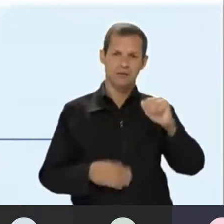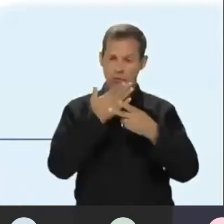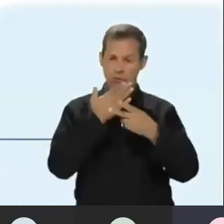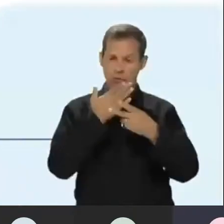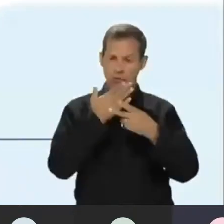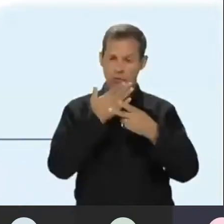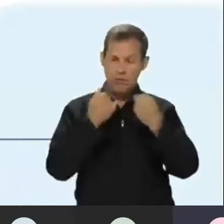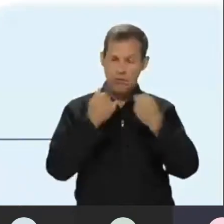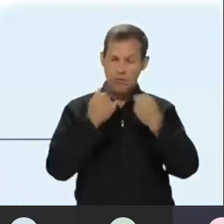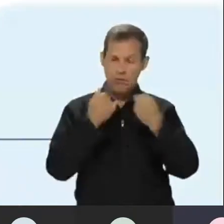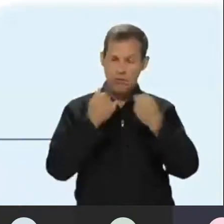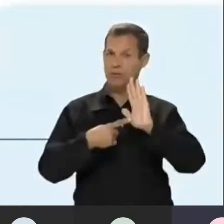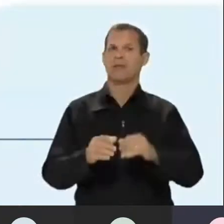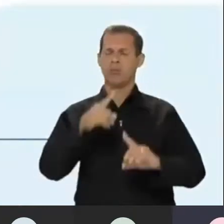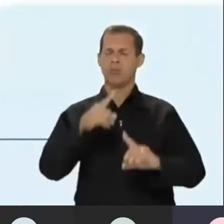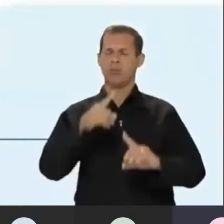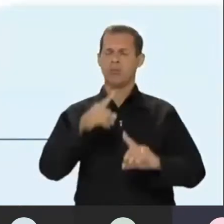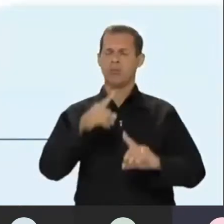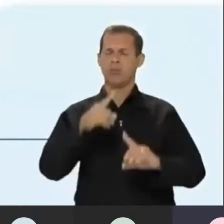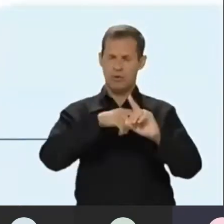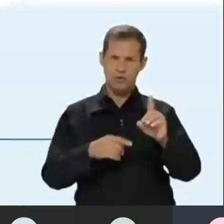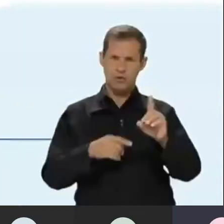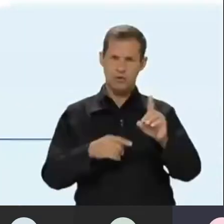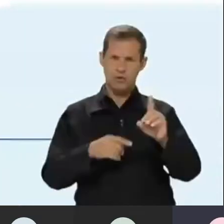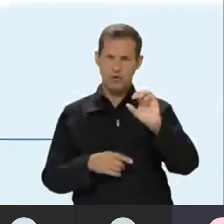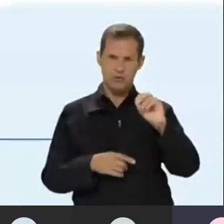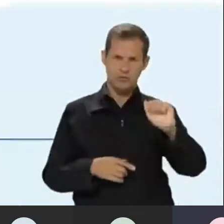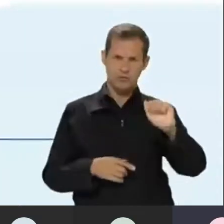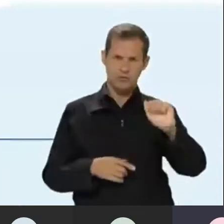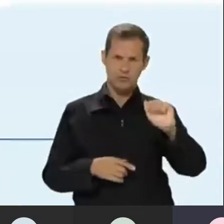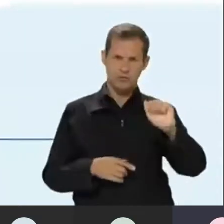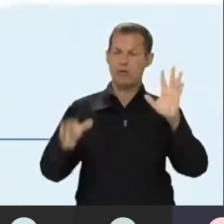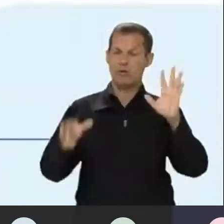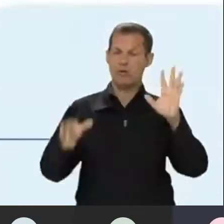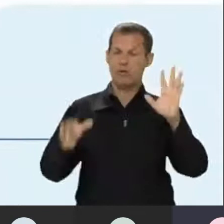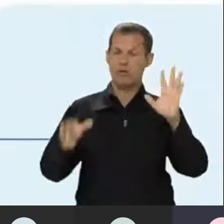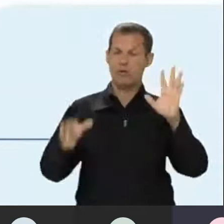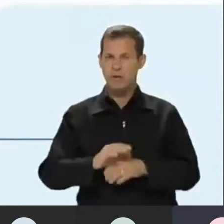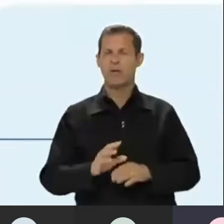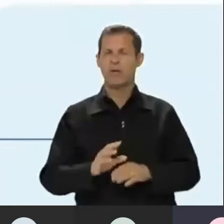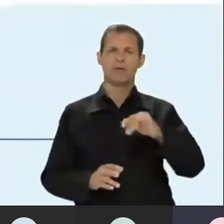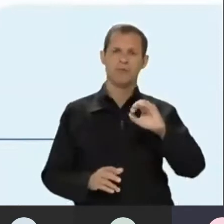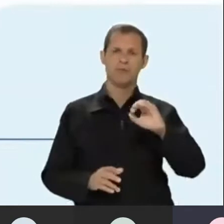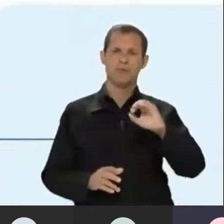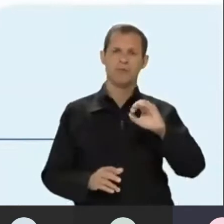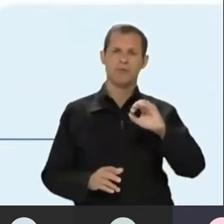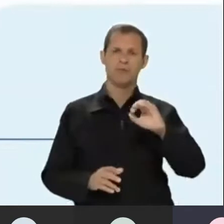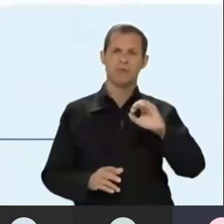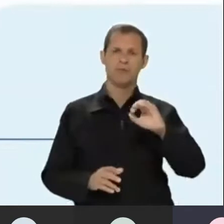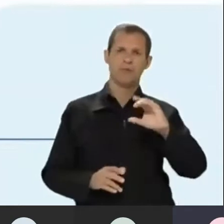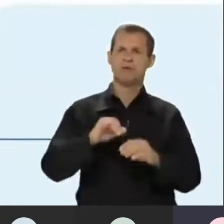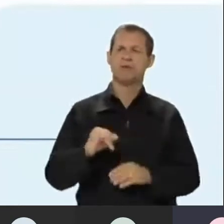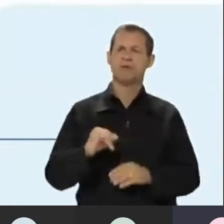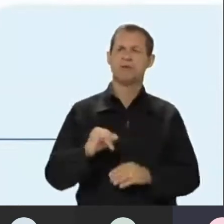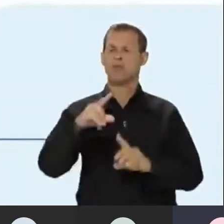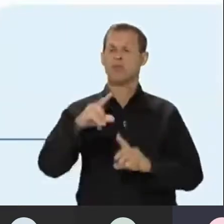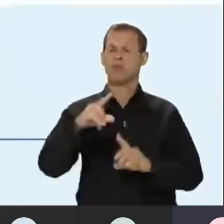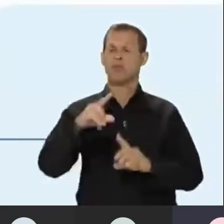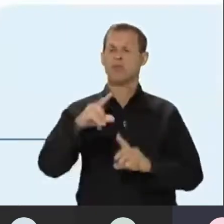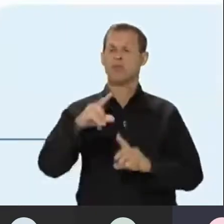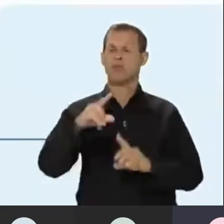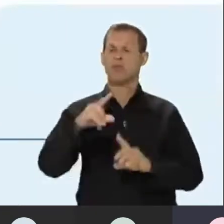aqui demarcada, é um tipo de zona relacionada a uma estratégia bioclimática, que vai ser importante depois pra gente ver onde as linhas